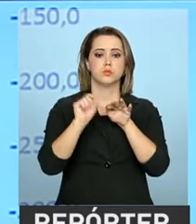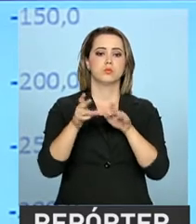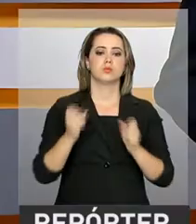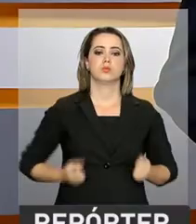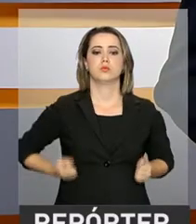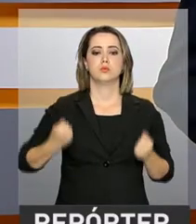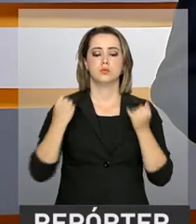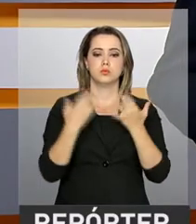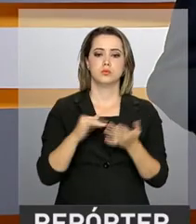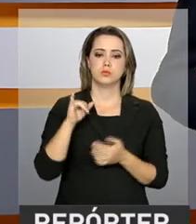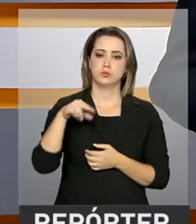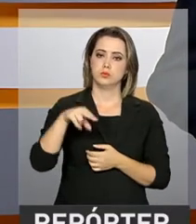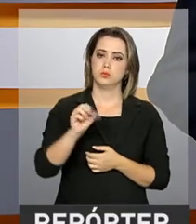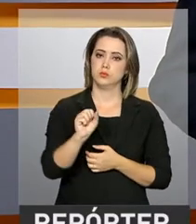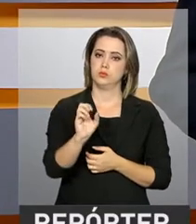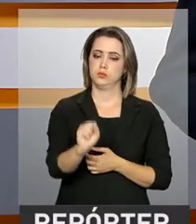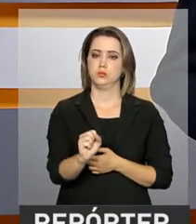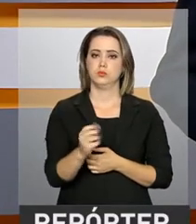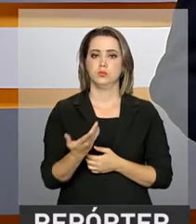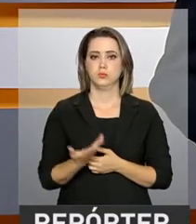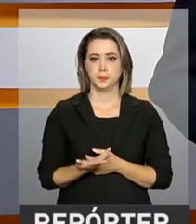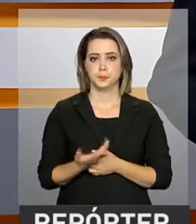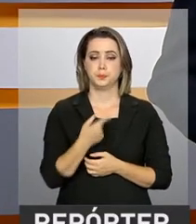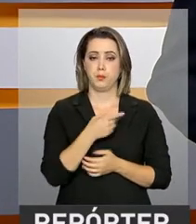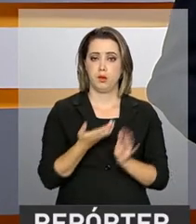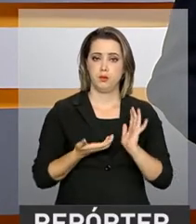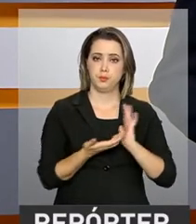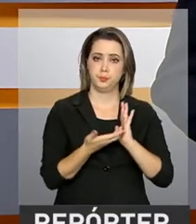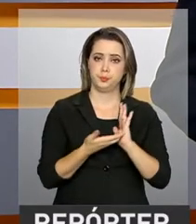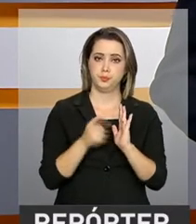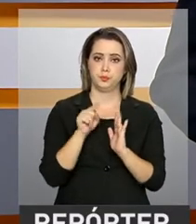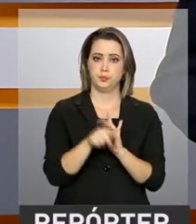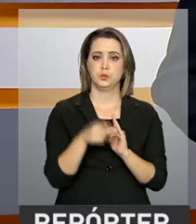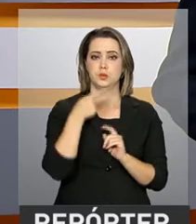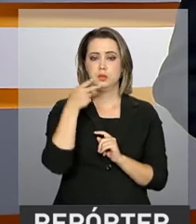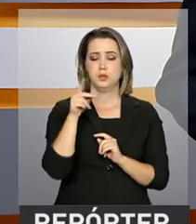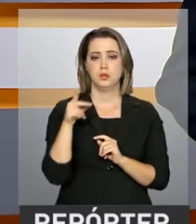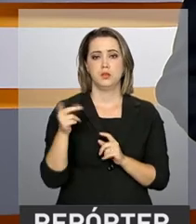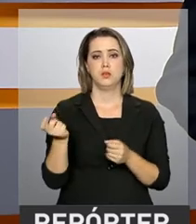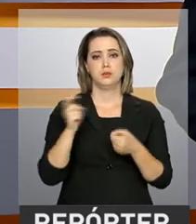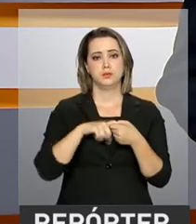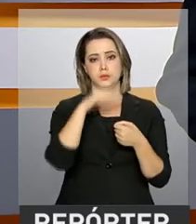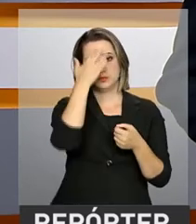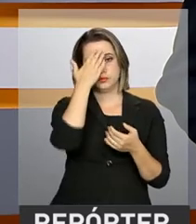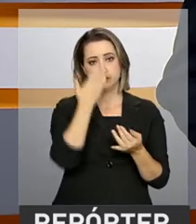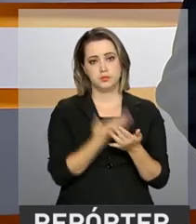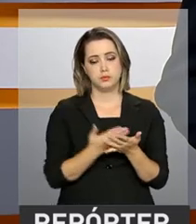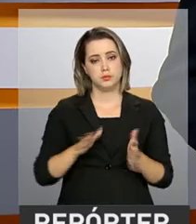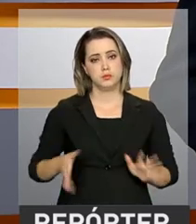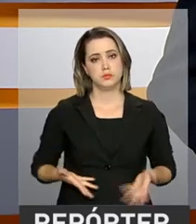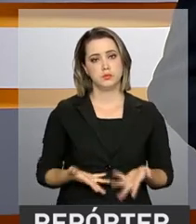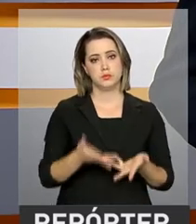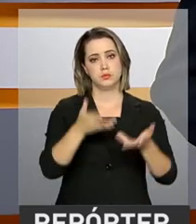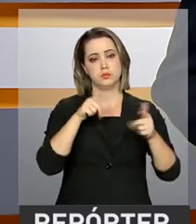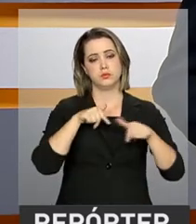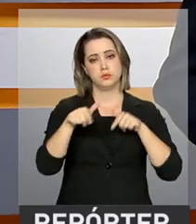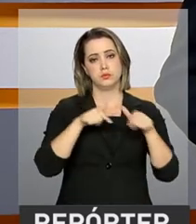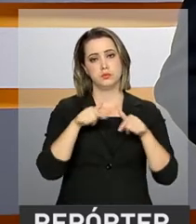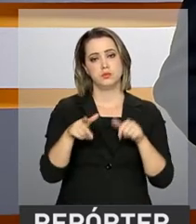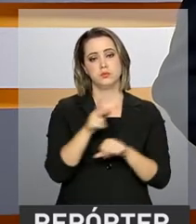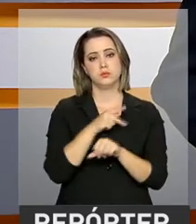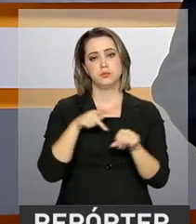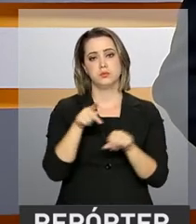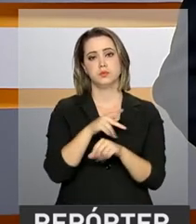previdência ainda na câmara dos deputados henrique meirelles falou sobre a retomada da confiança e da geração de